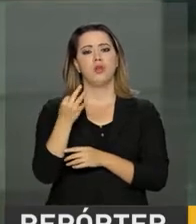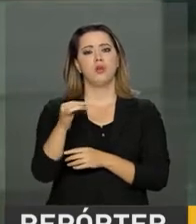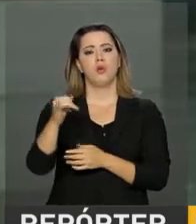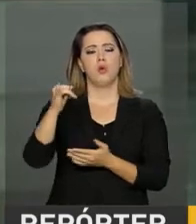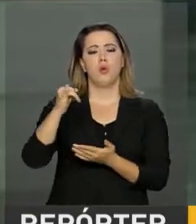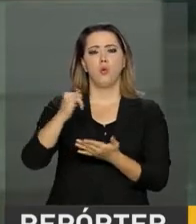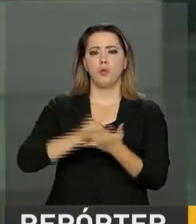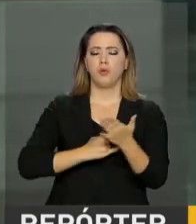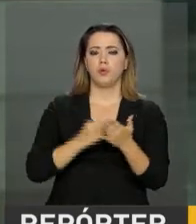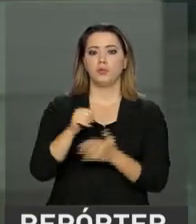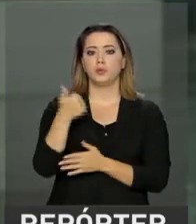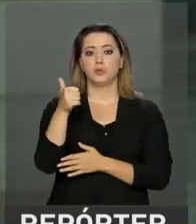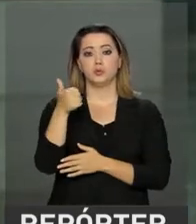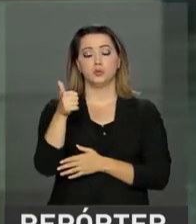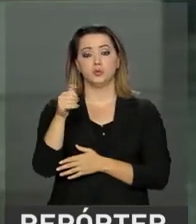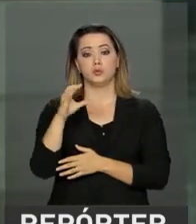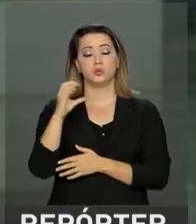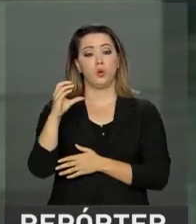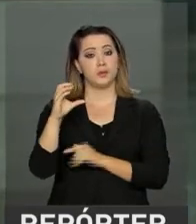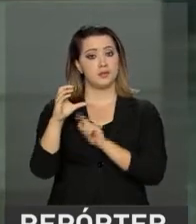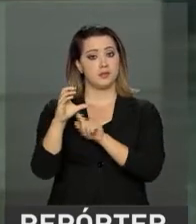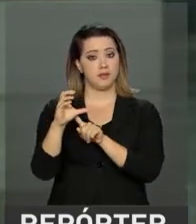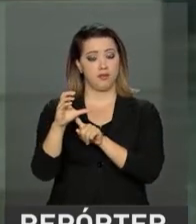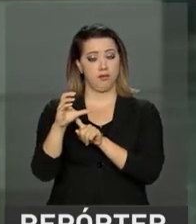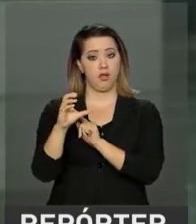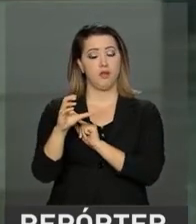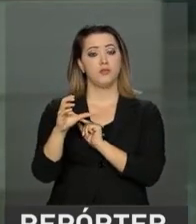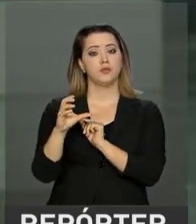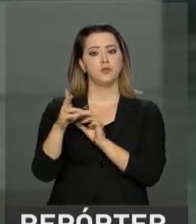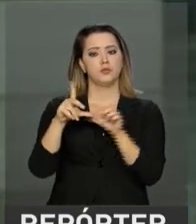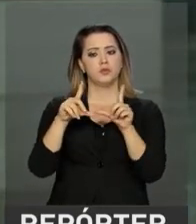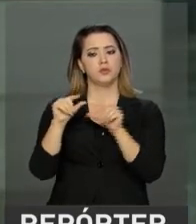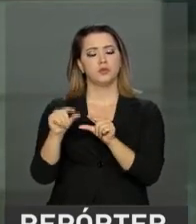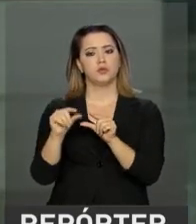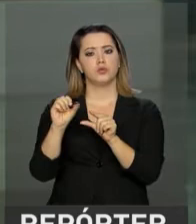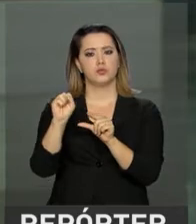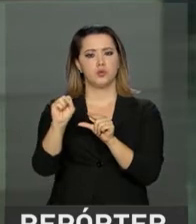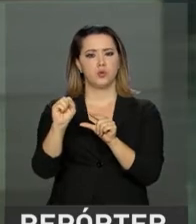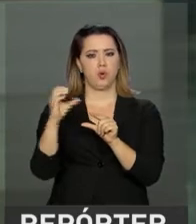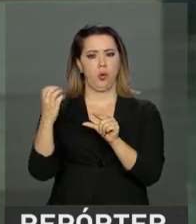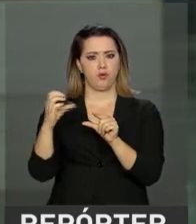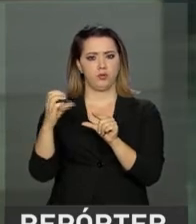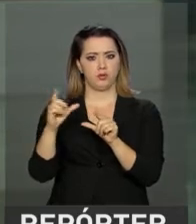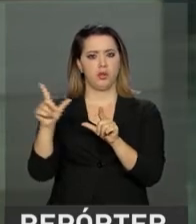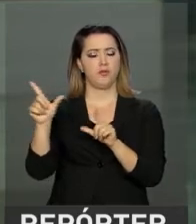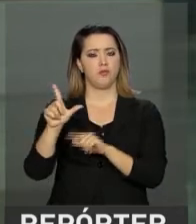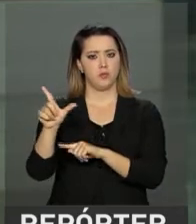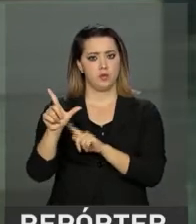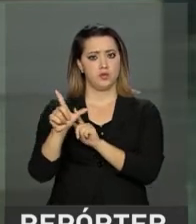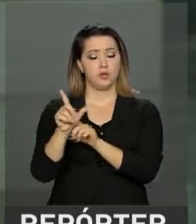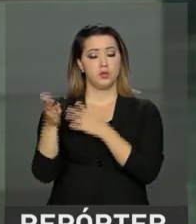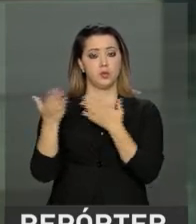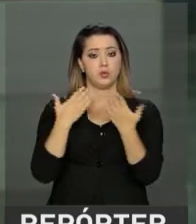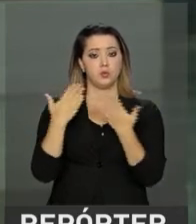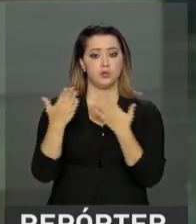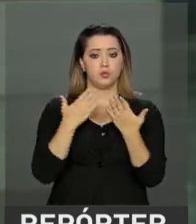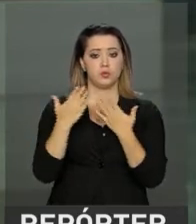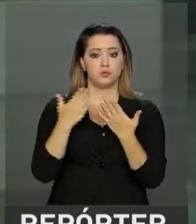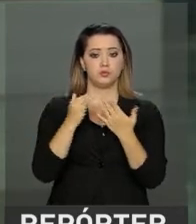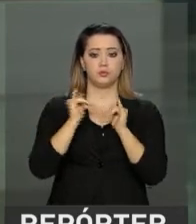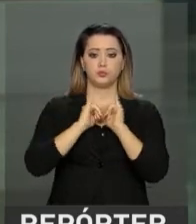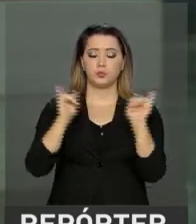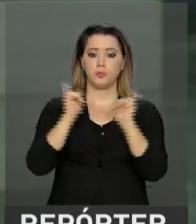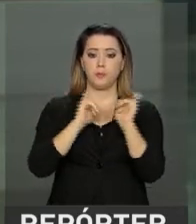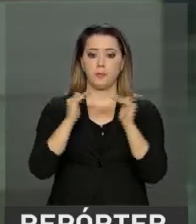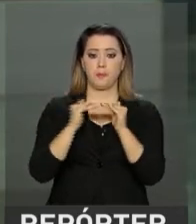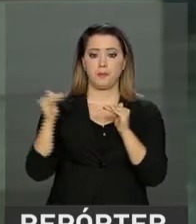centavos de real por litro uma redução de 8 centavos por litro comparado aumento anunciado na